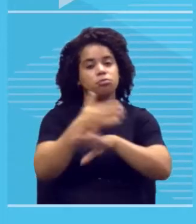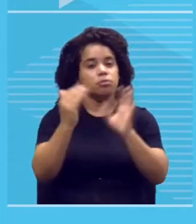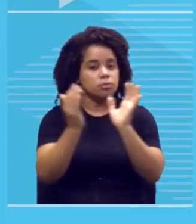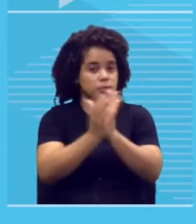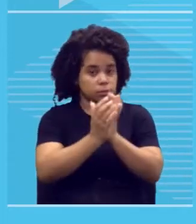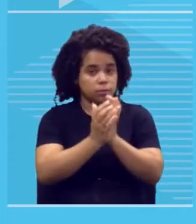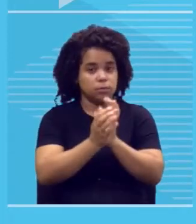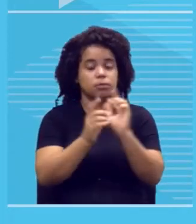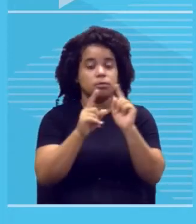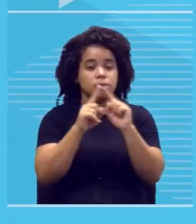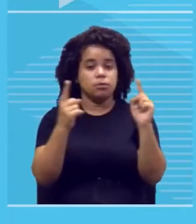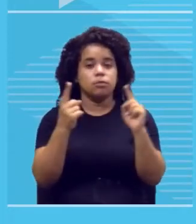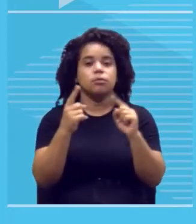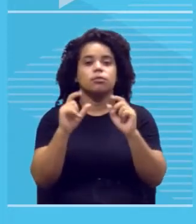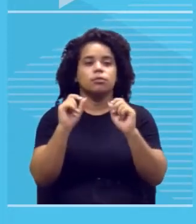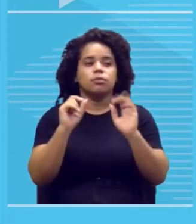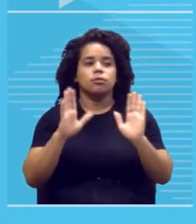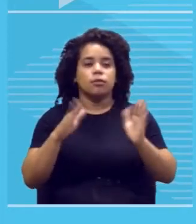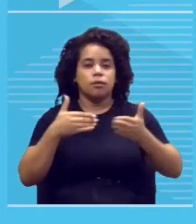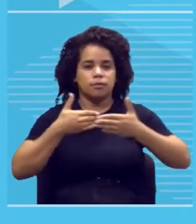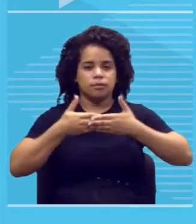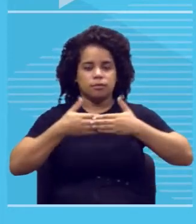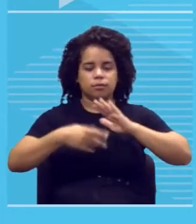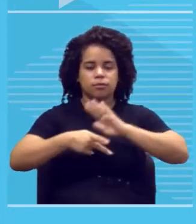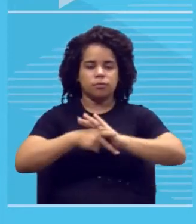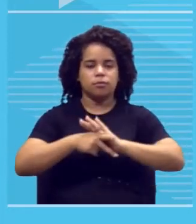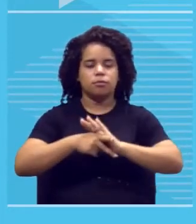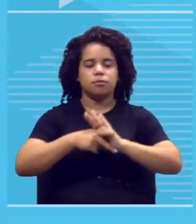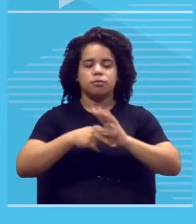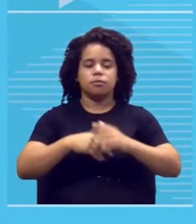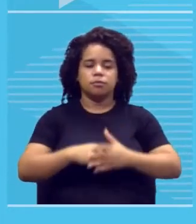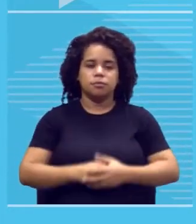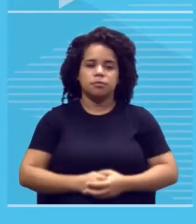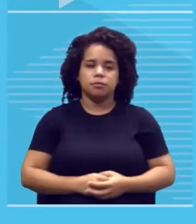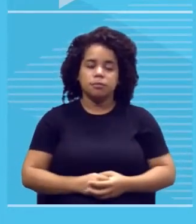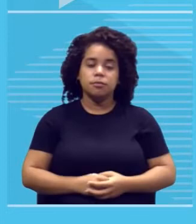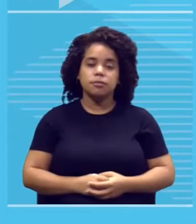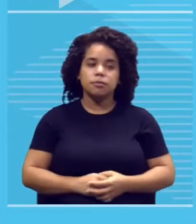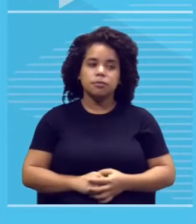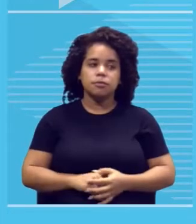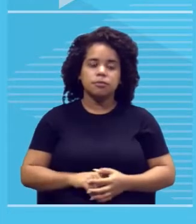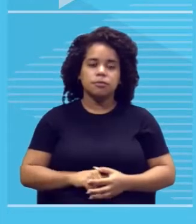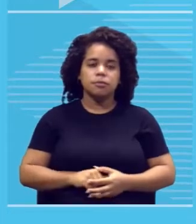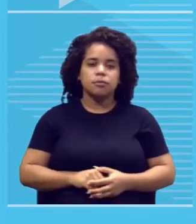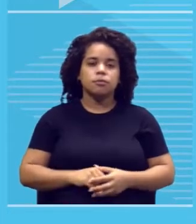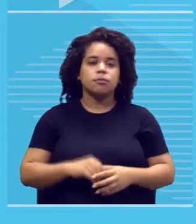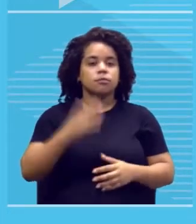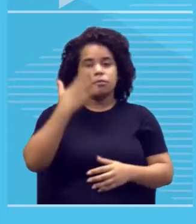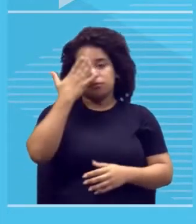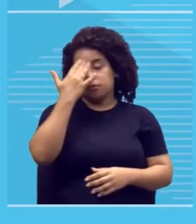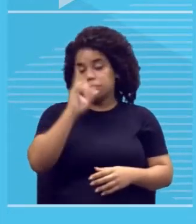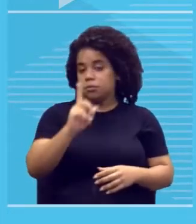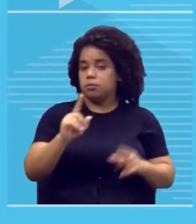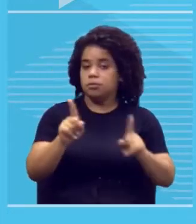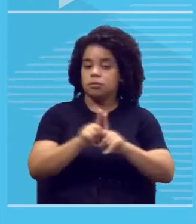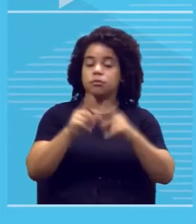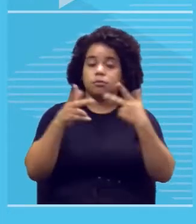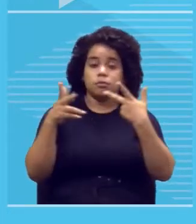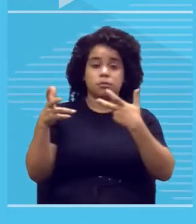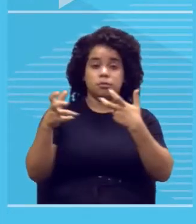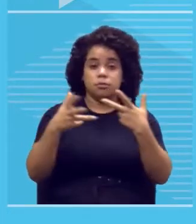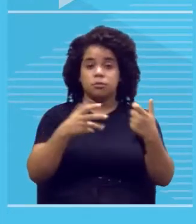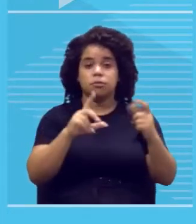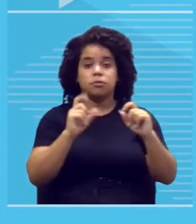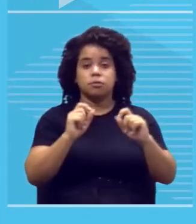classe mas você fica fechado na sua bolha sem saber sem perceber que o que